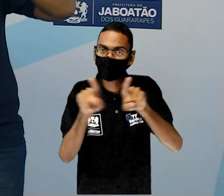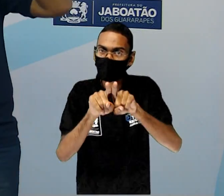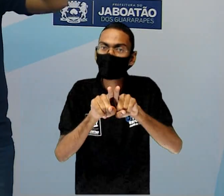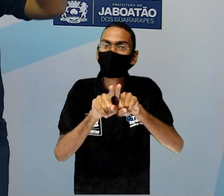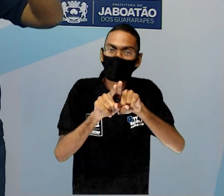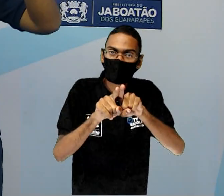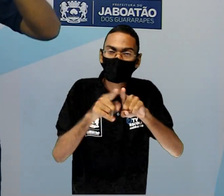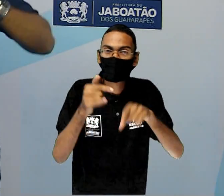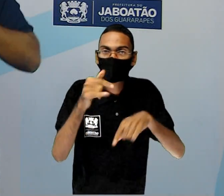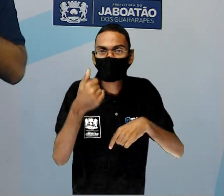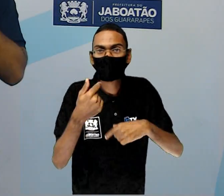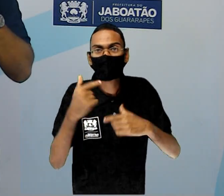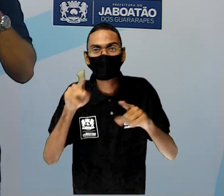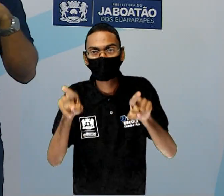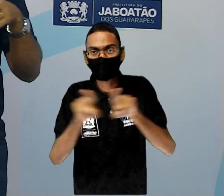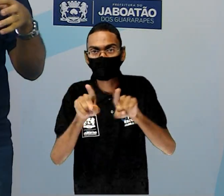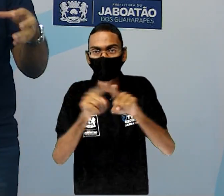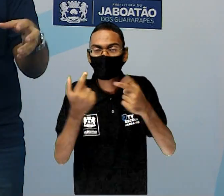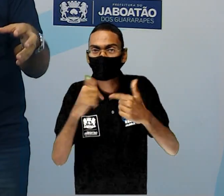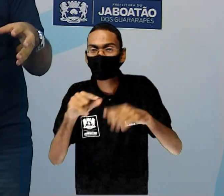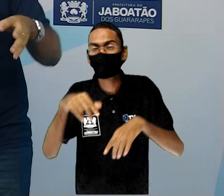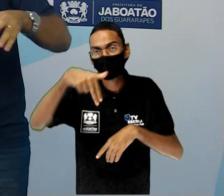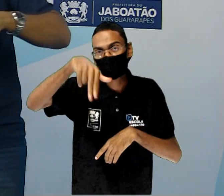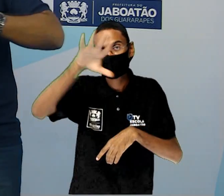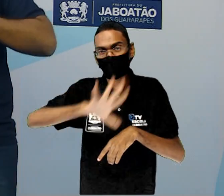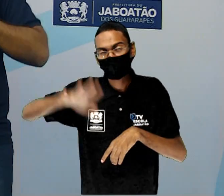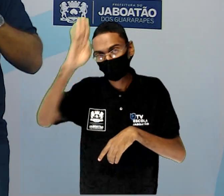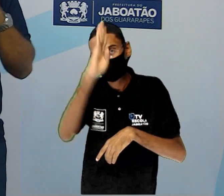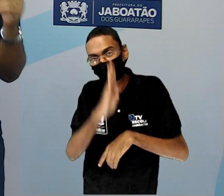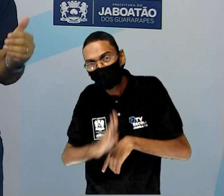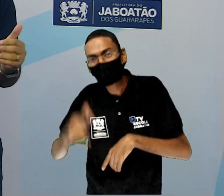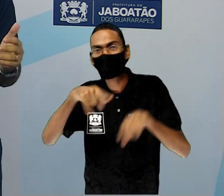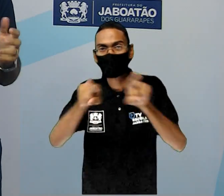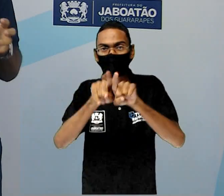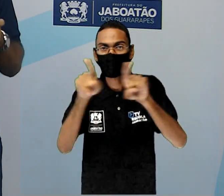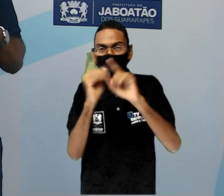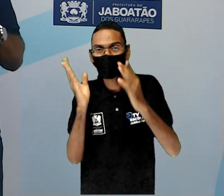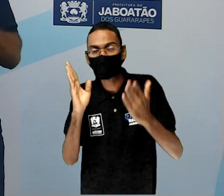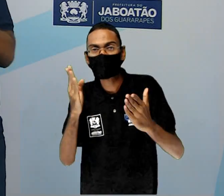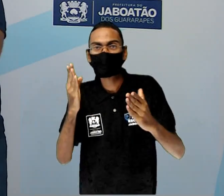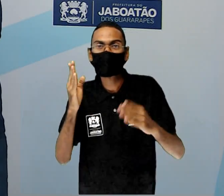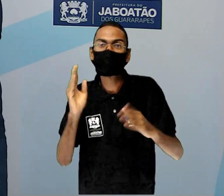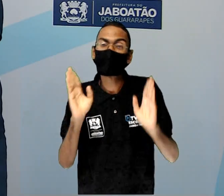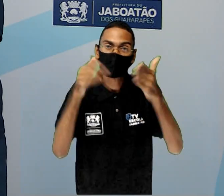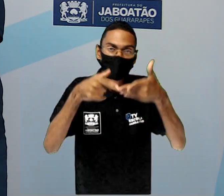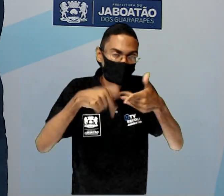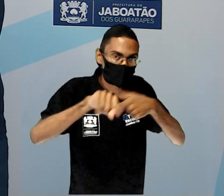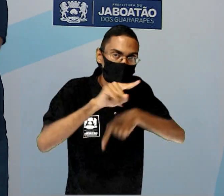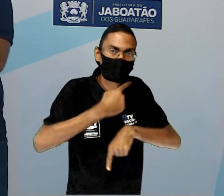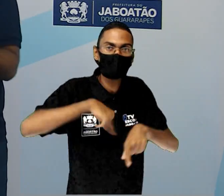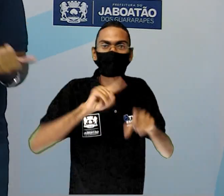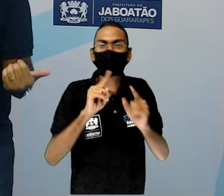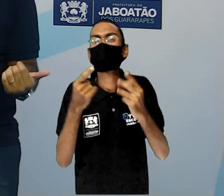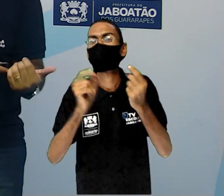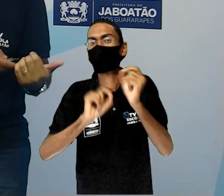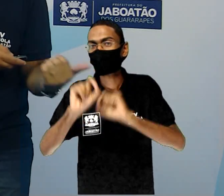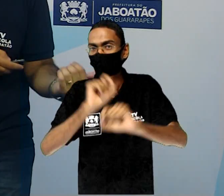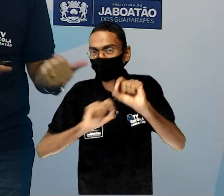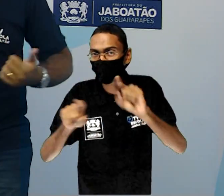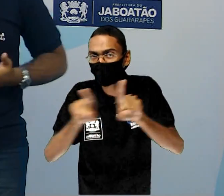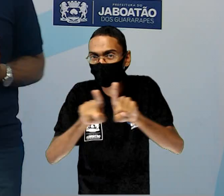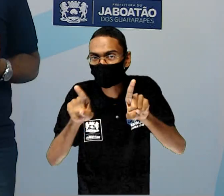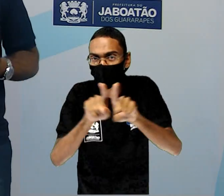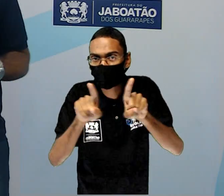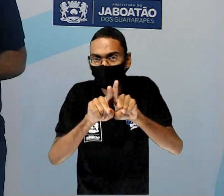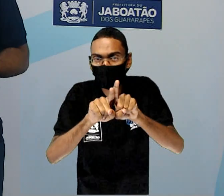do norte do Brasil, nós vamos ter também na região central, em algumas outras regiões, tanto do Nordeste como do